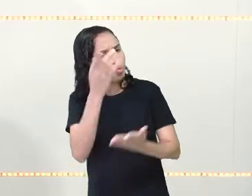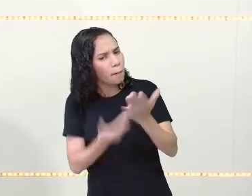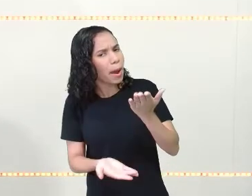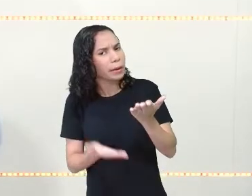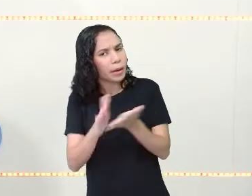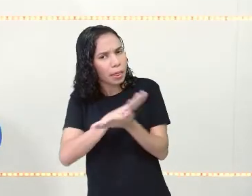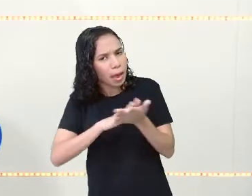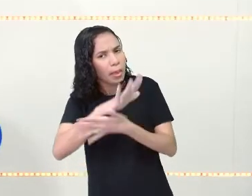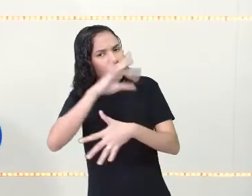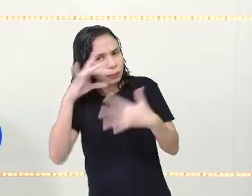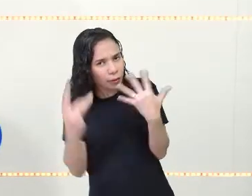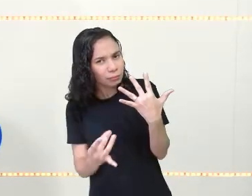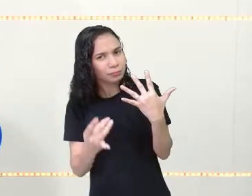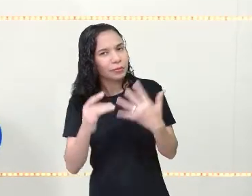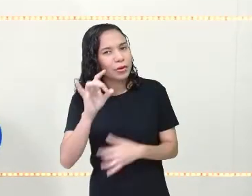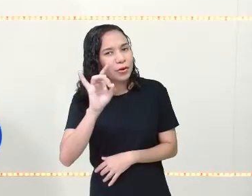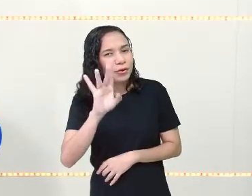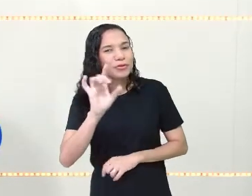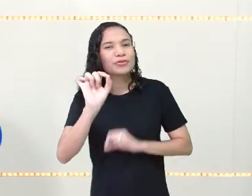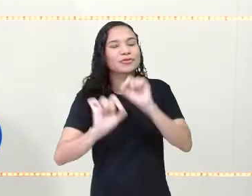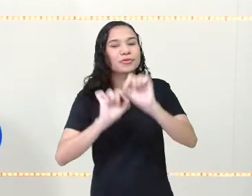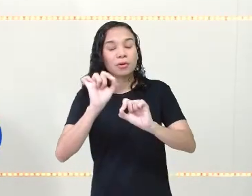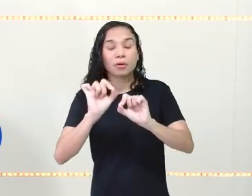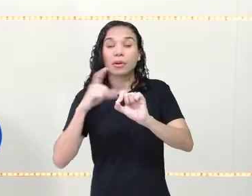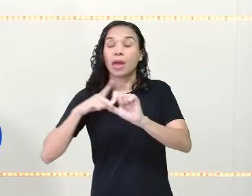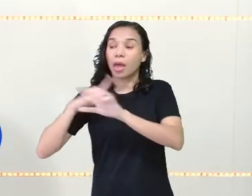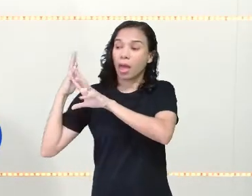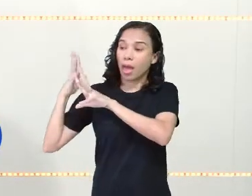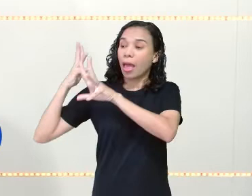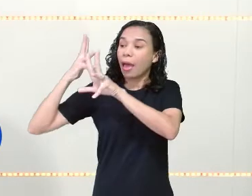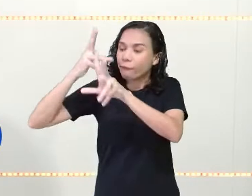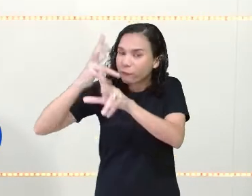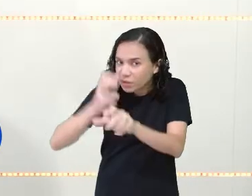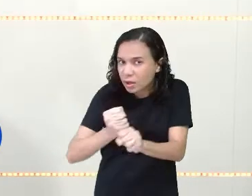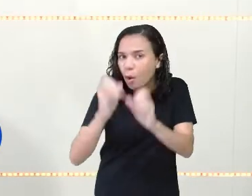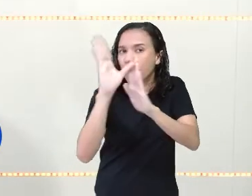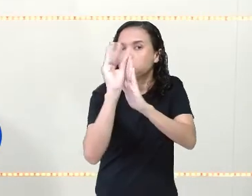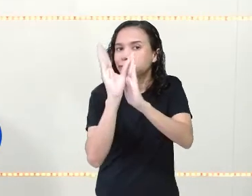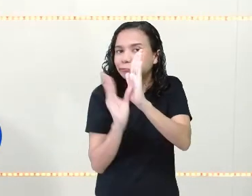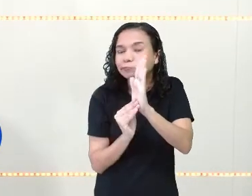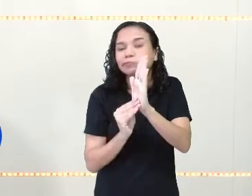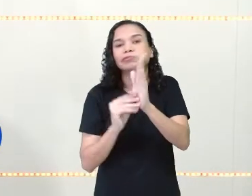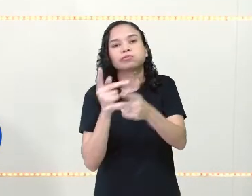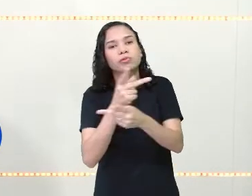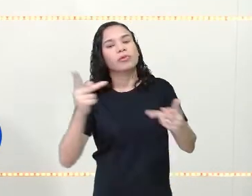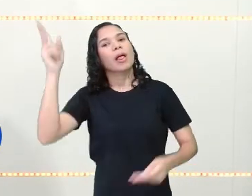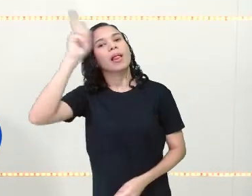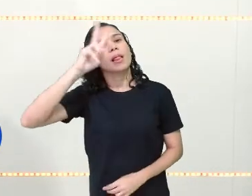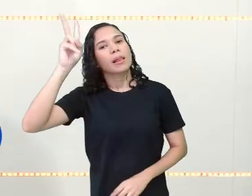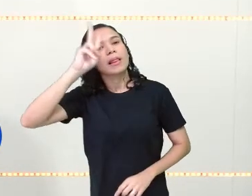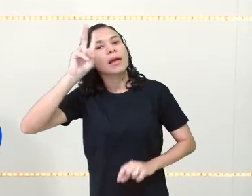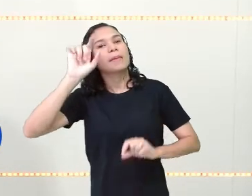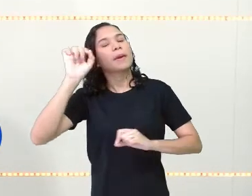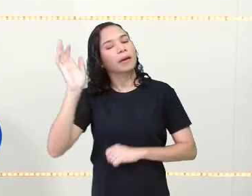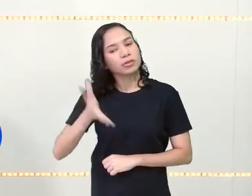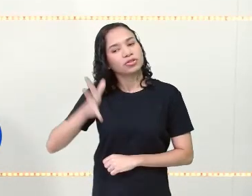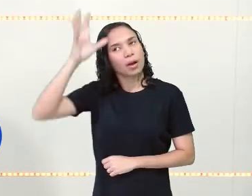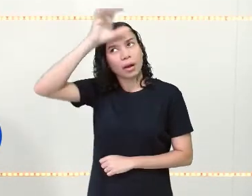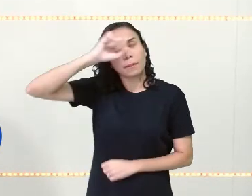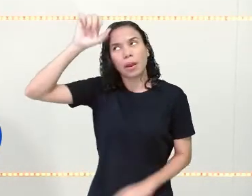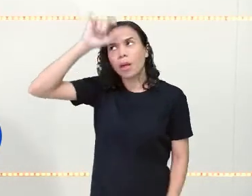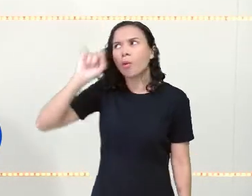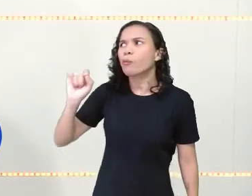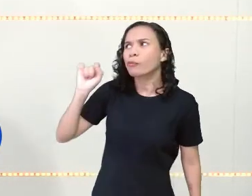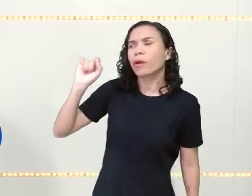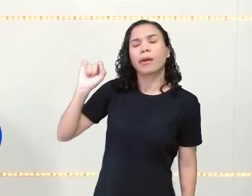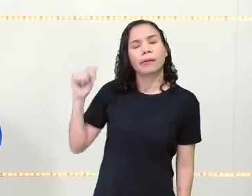nenhum detalhe. Apenas estamos fazendo revisão para que você lembre do que você já aprendeu, tá? A